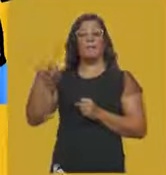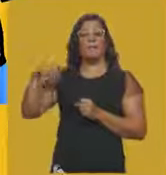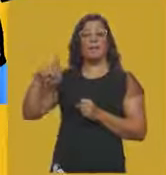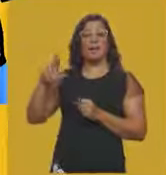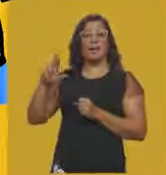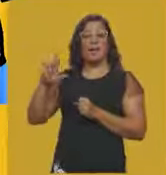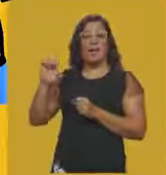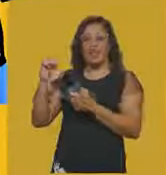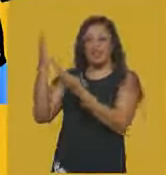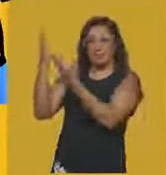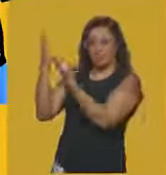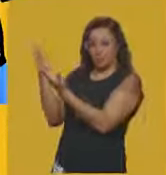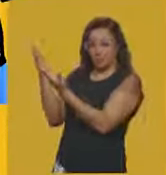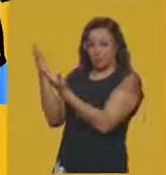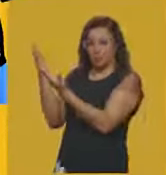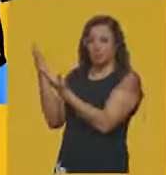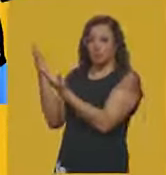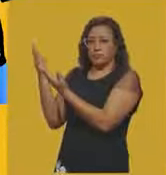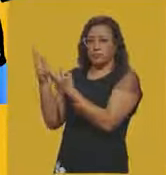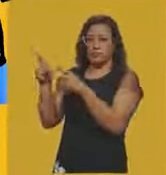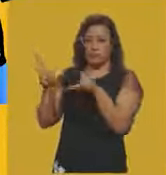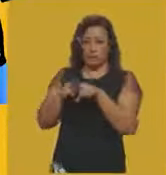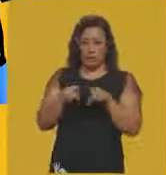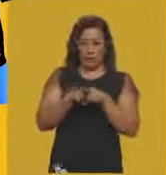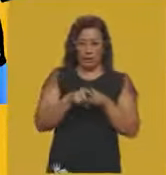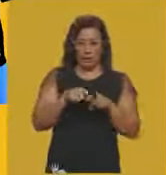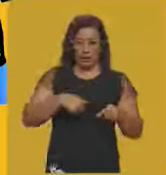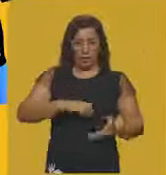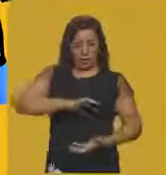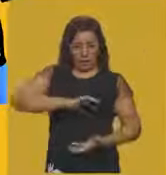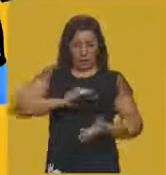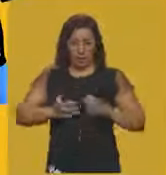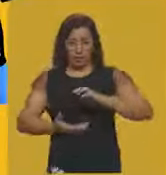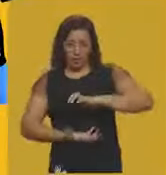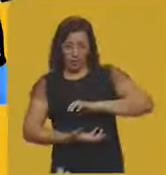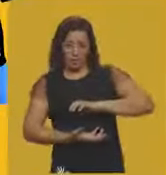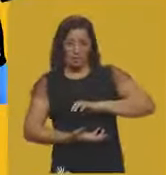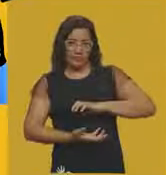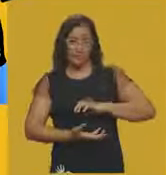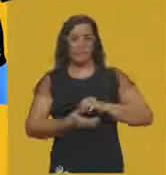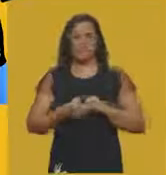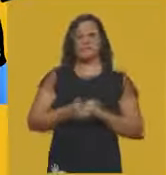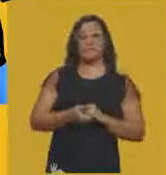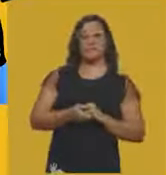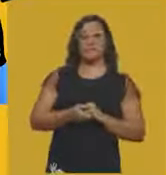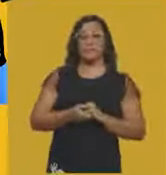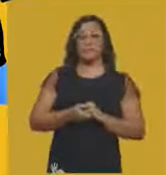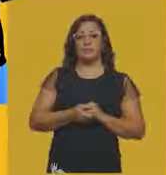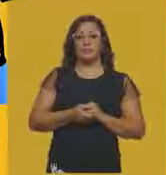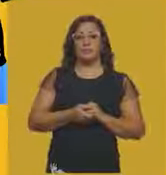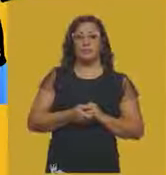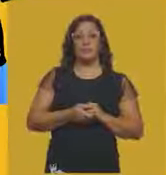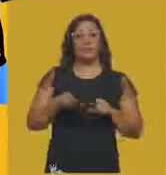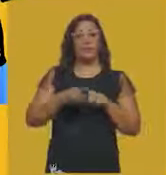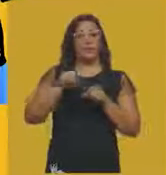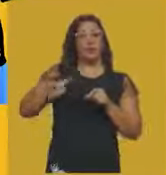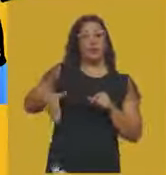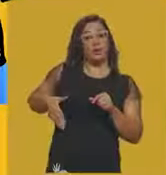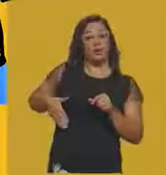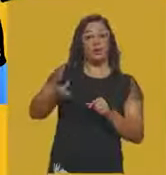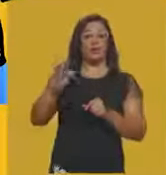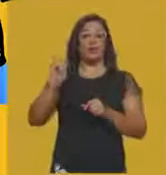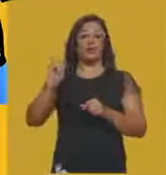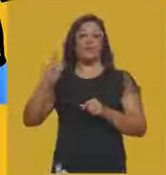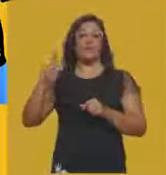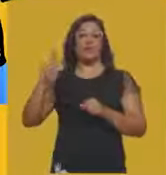papel importante aí na digestão, que libera o suco pancreático para quebrar as moléculas, e ainda no fígado tem a presença